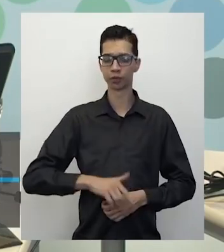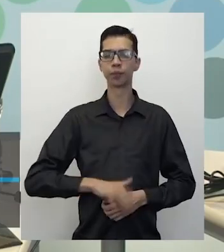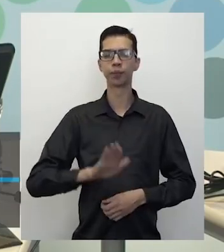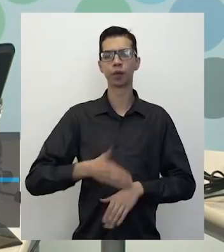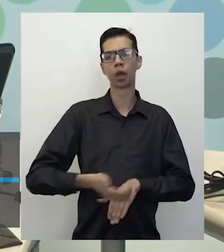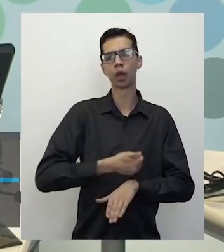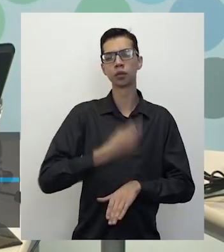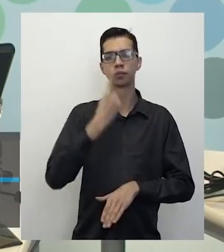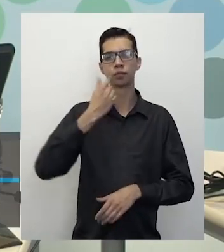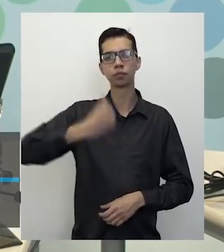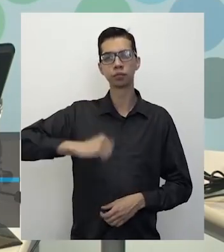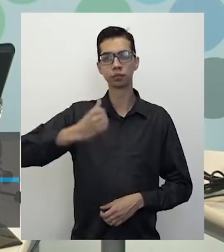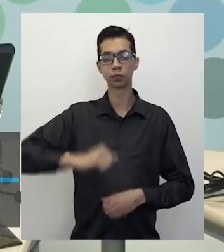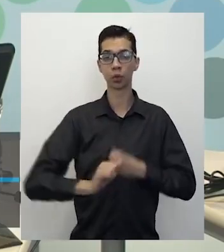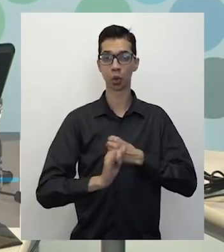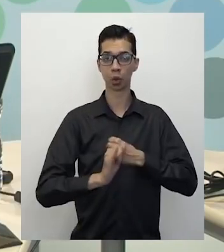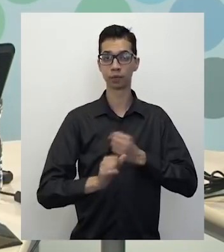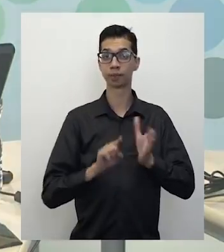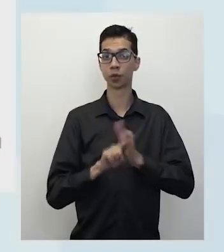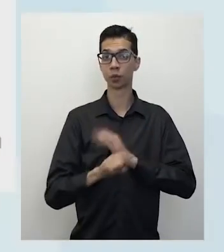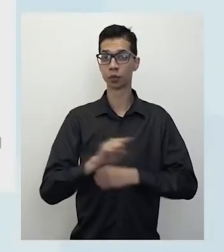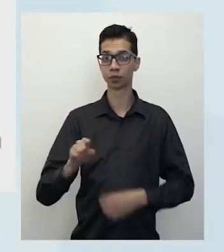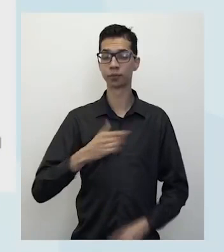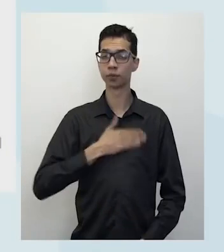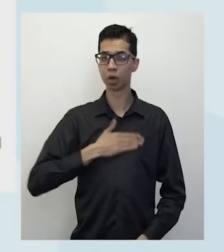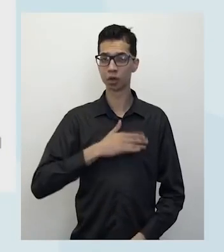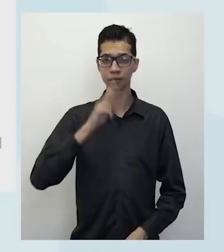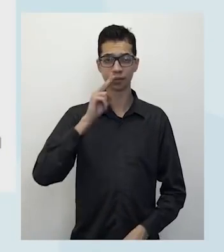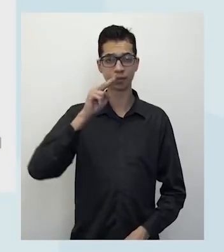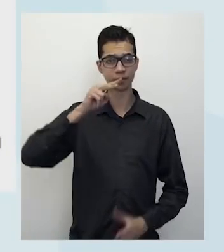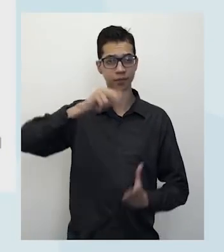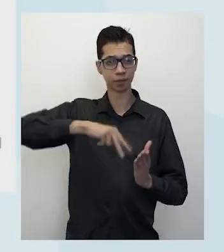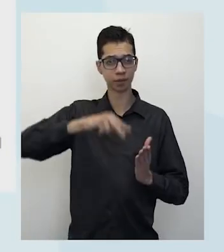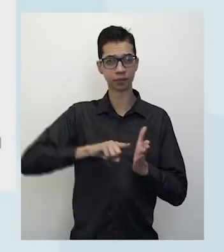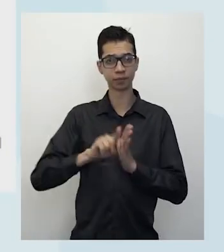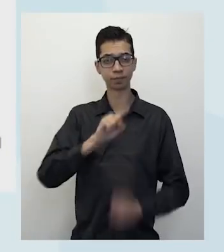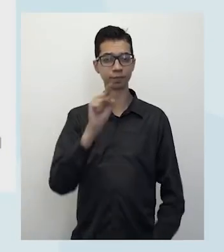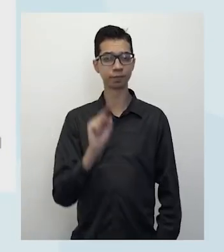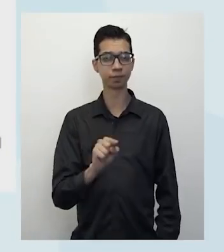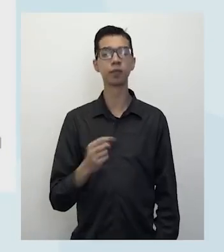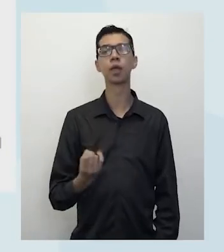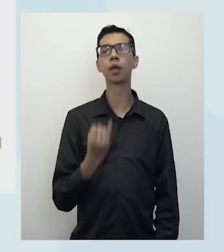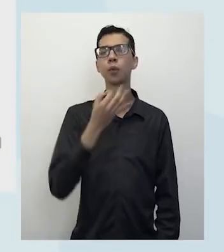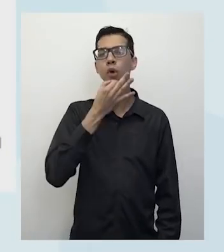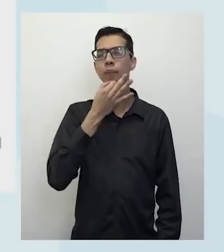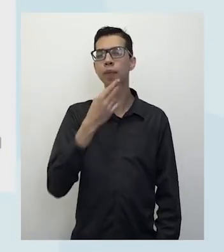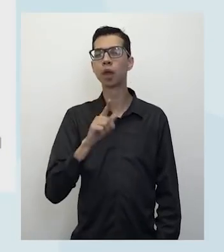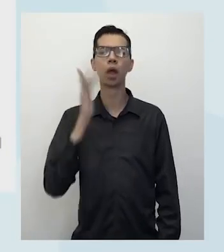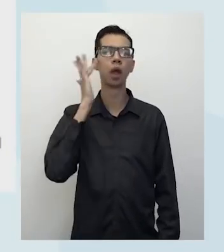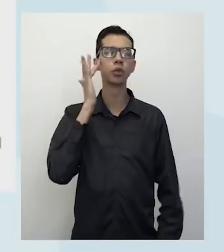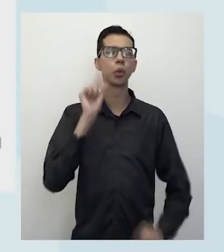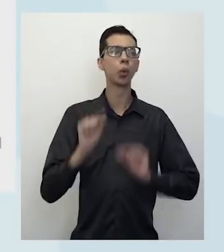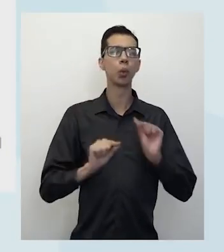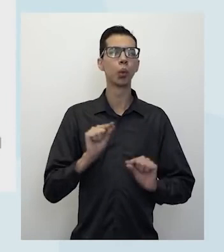aí para vocês, vocês gostam de ler? Na sua opinião, é importante ter uma rotina para a leitura com um